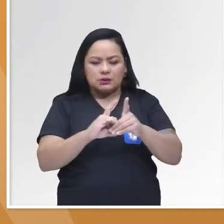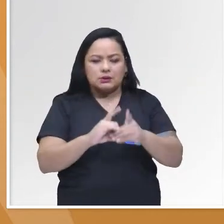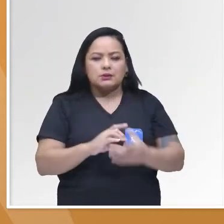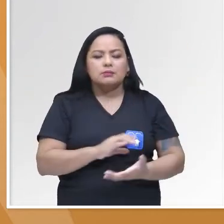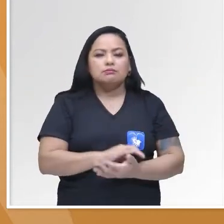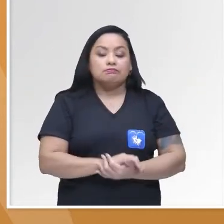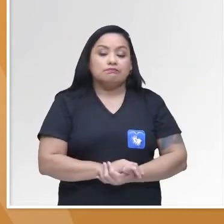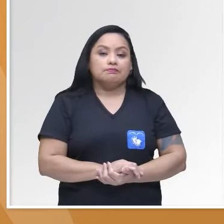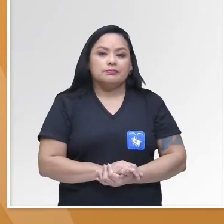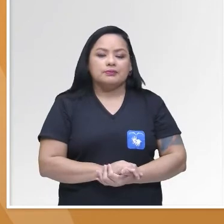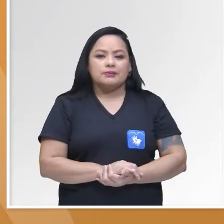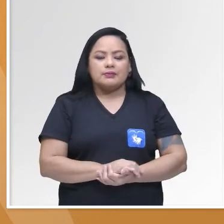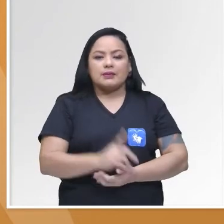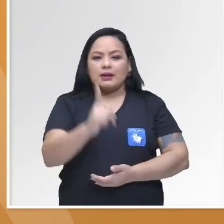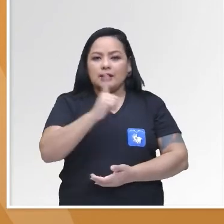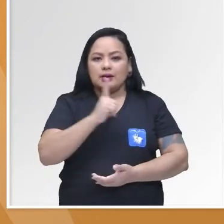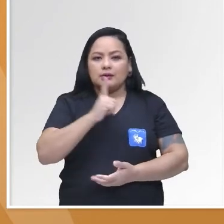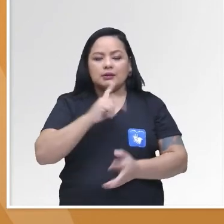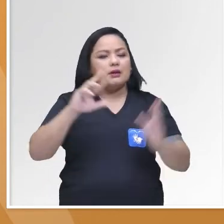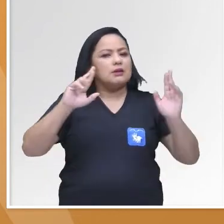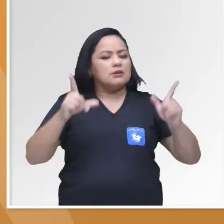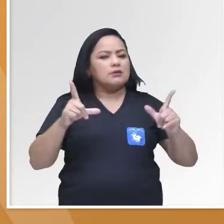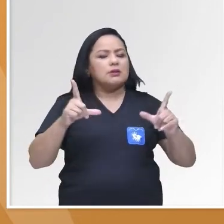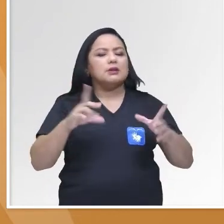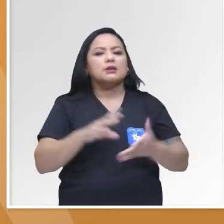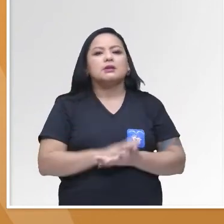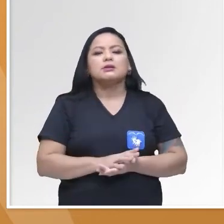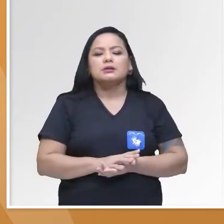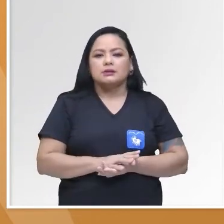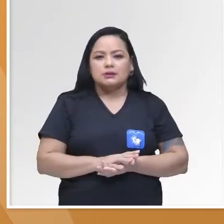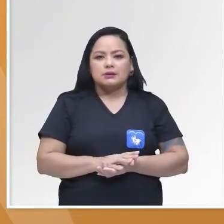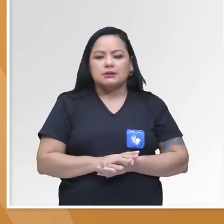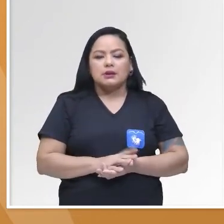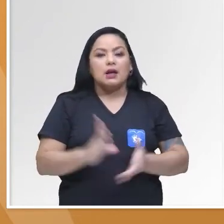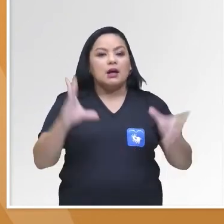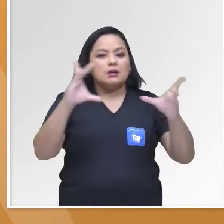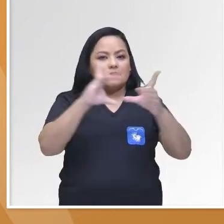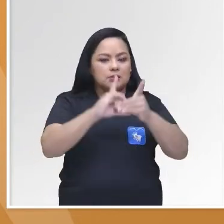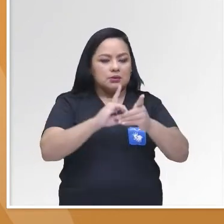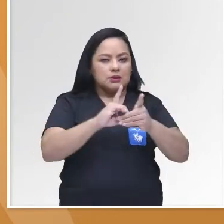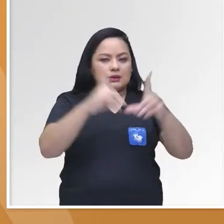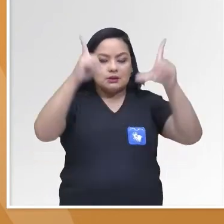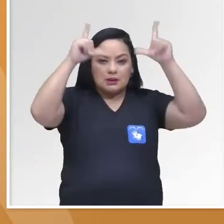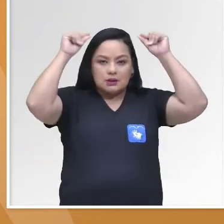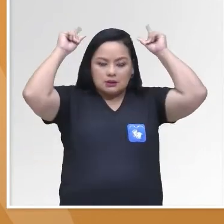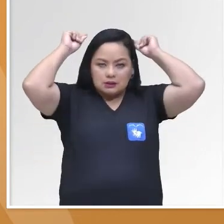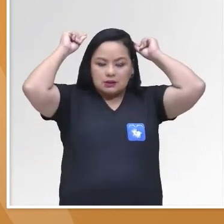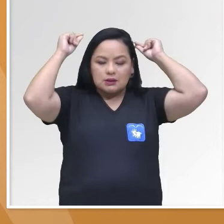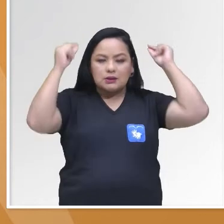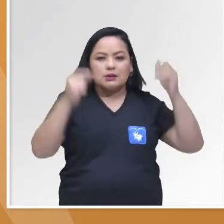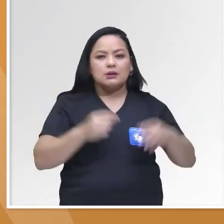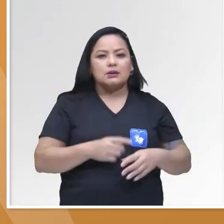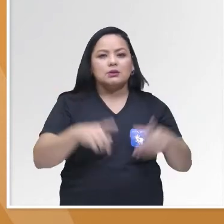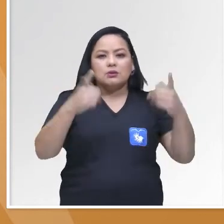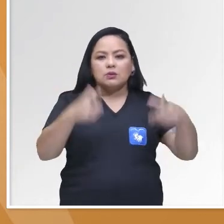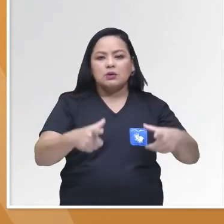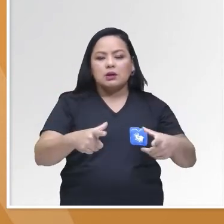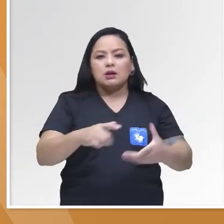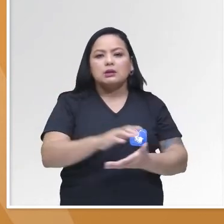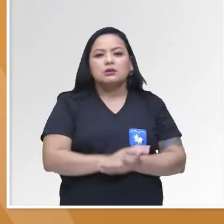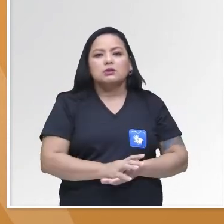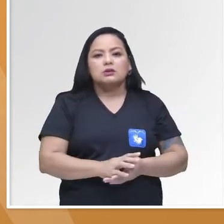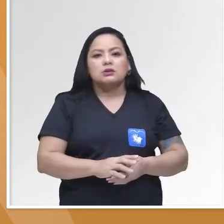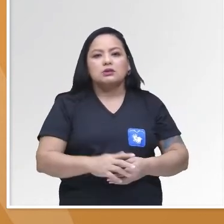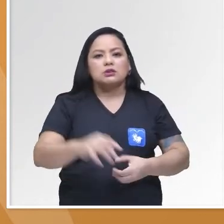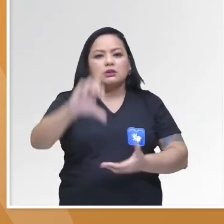temos hoje? Existem diferenças entre a democracia grega, lá na cidade de Atenas, e